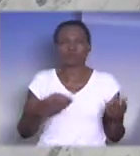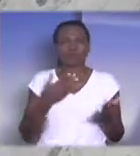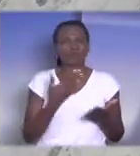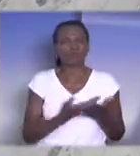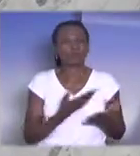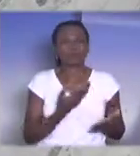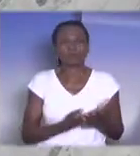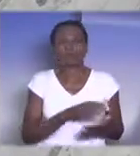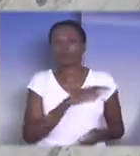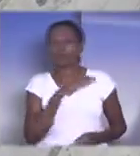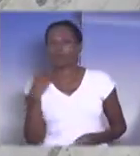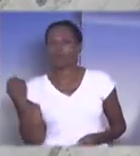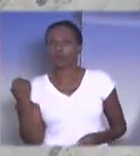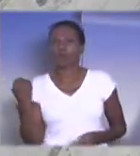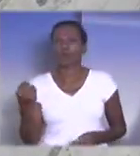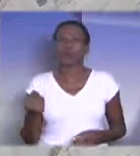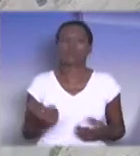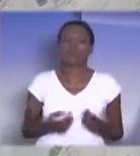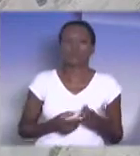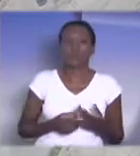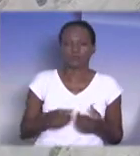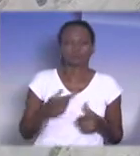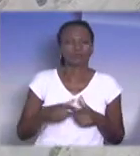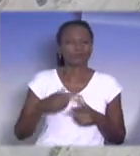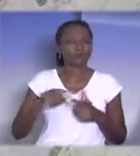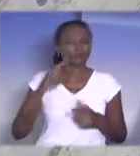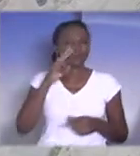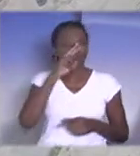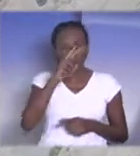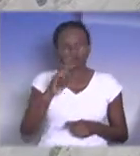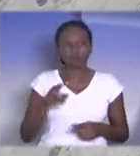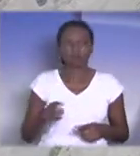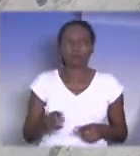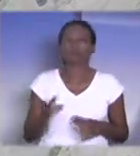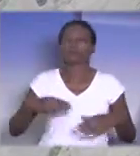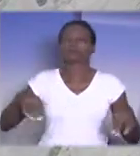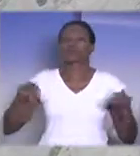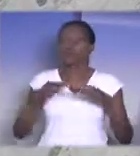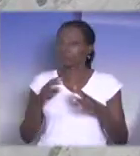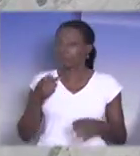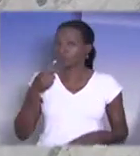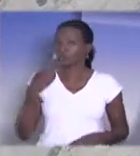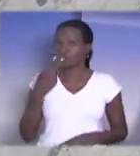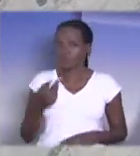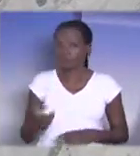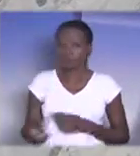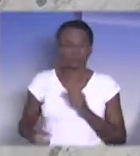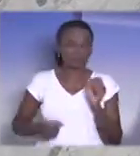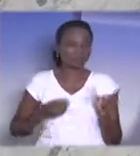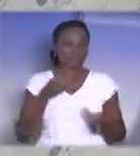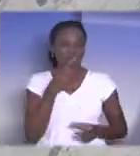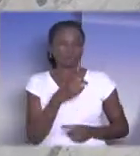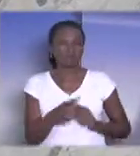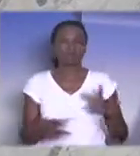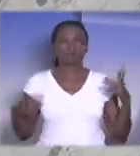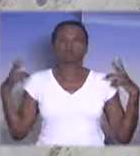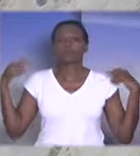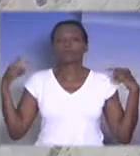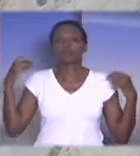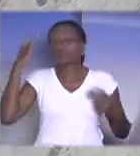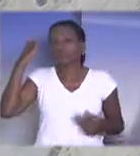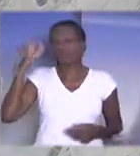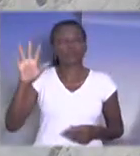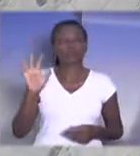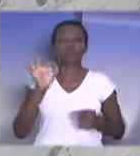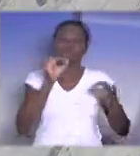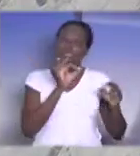todos lembram disso, e houve uma situação terrível, e todos acusaram o motorista. Não sei se ele era culpado ou não, não estou defendendo ou acusando o motorista, de maneira